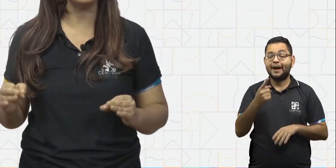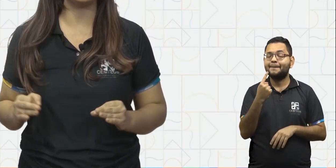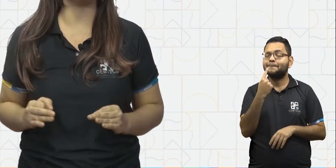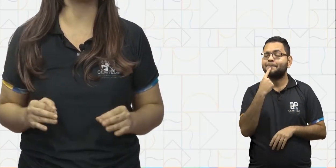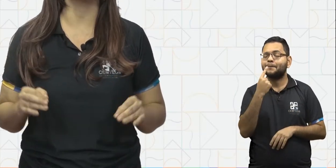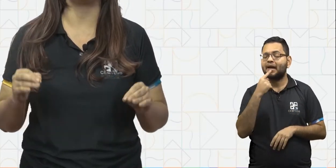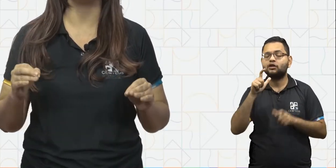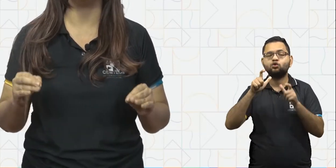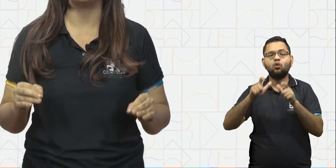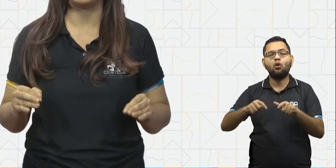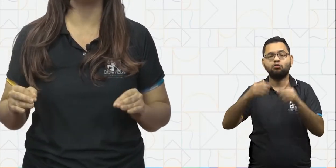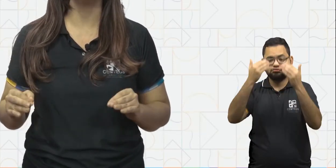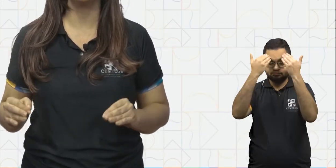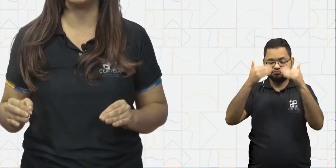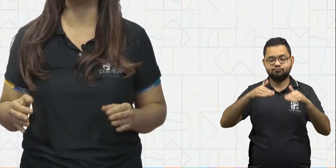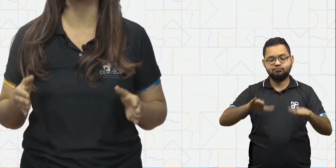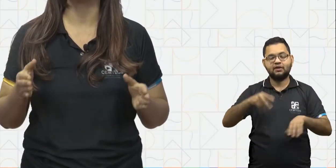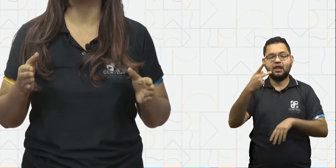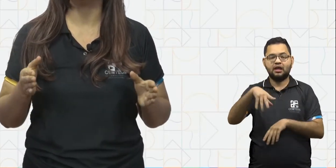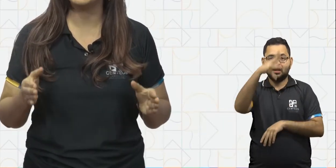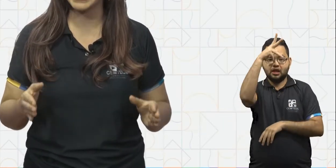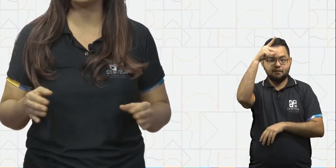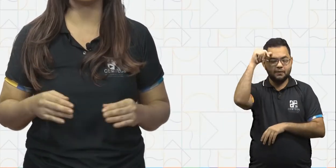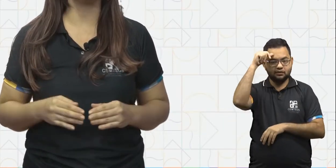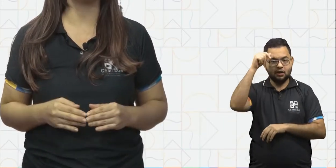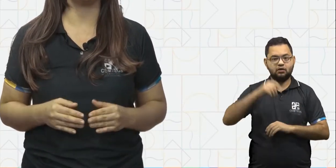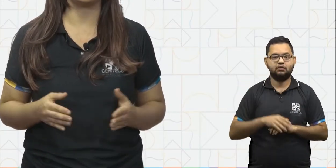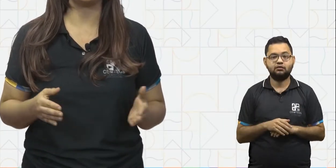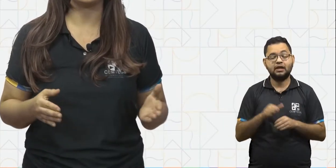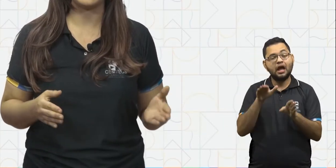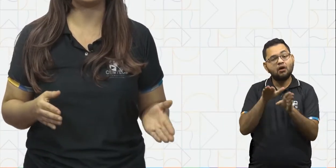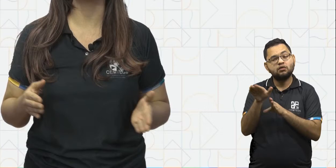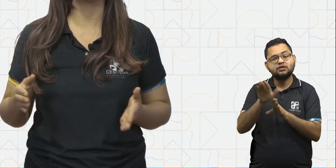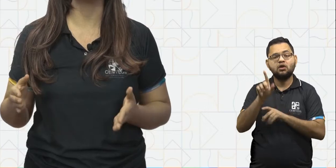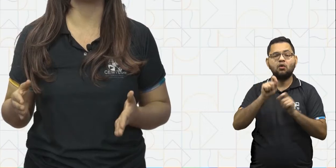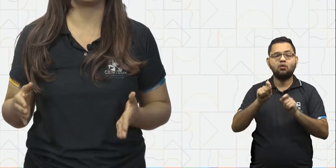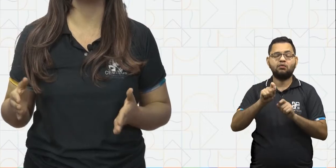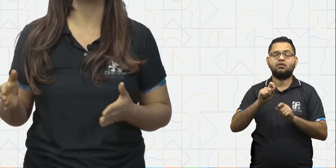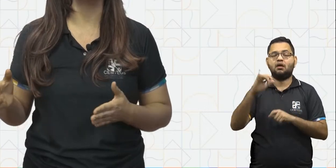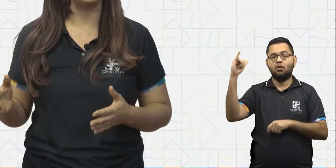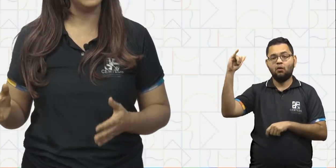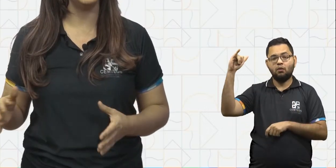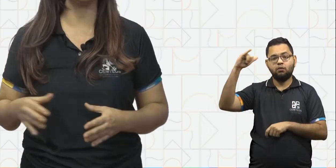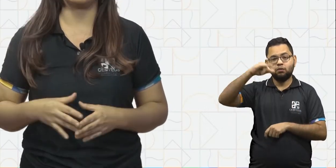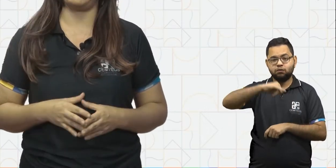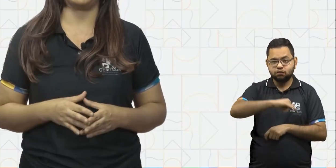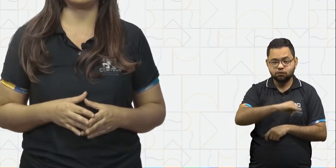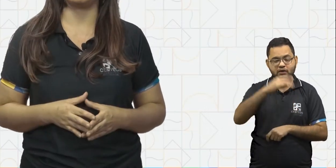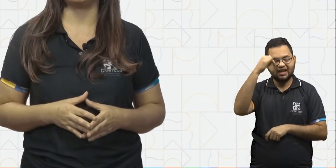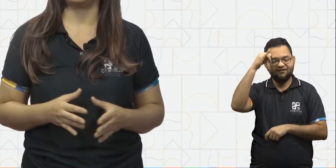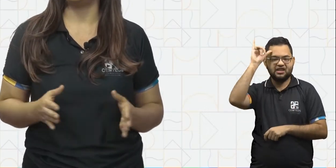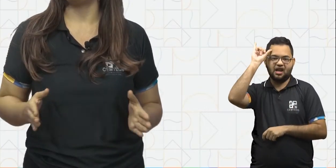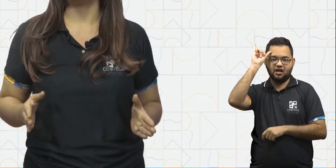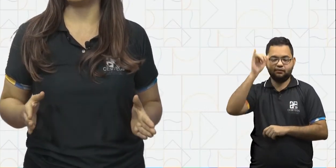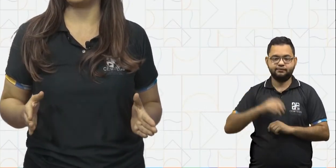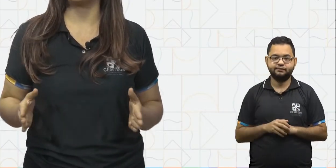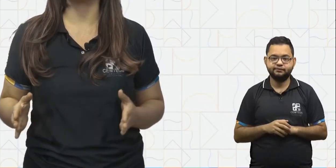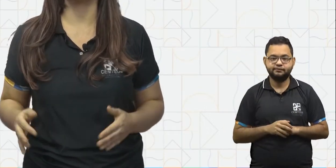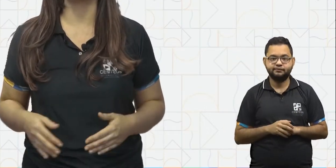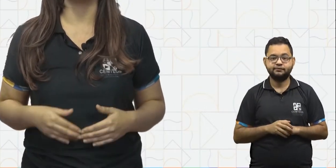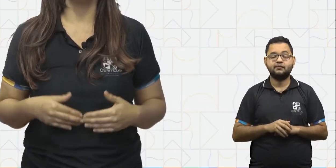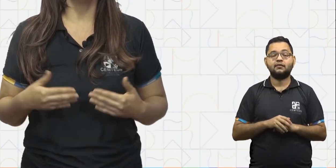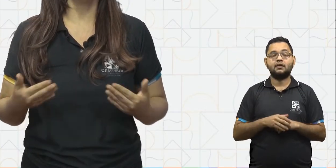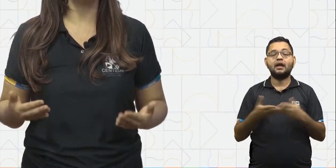Aeroporto Internacional Eduardo Gomes desaconselhar a aterrissagem dos aviões.